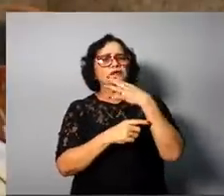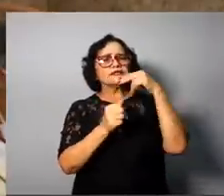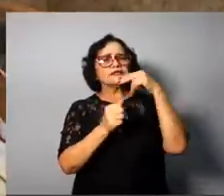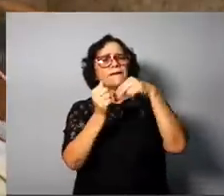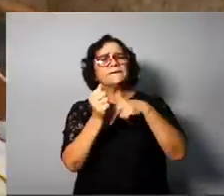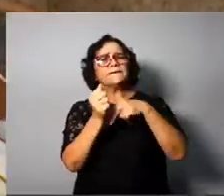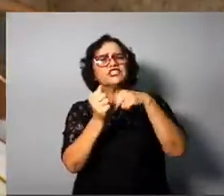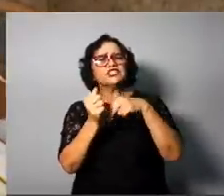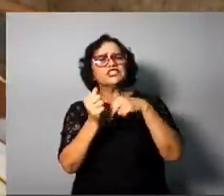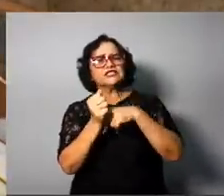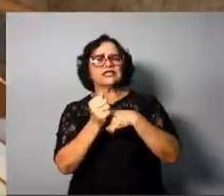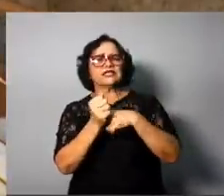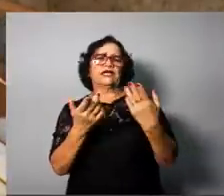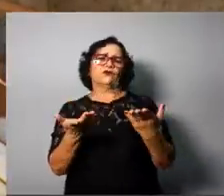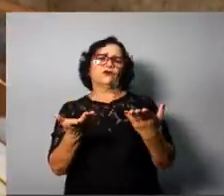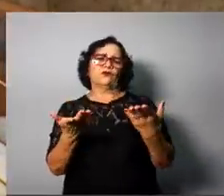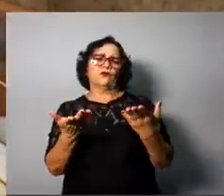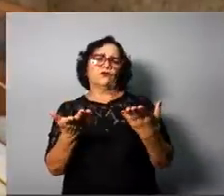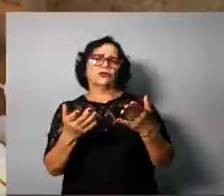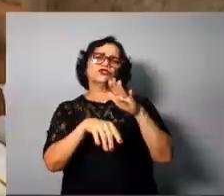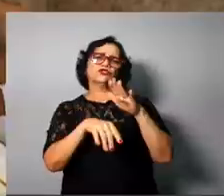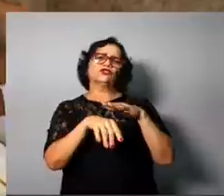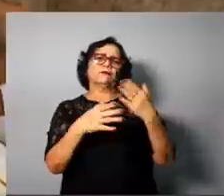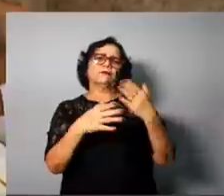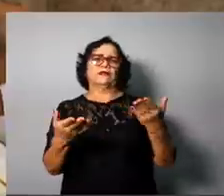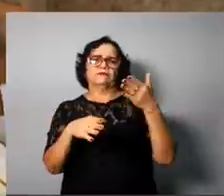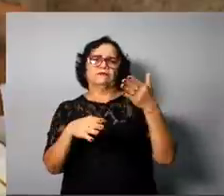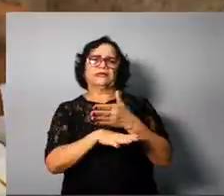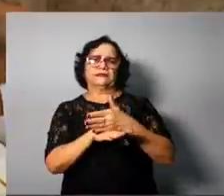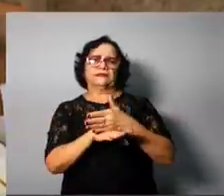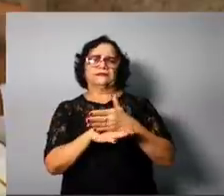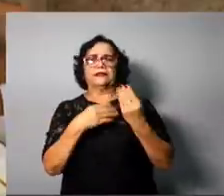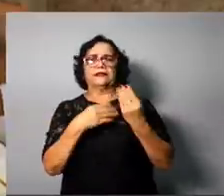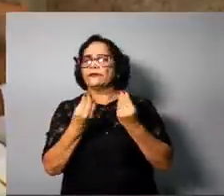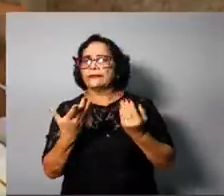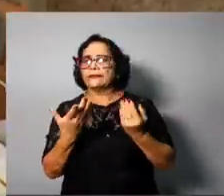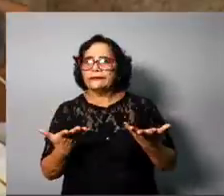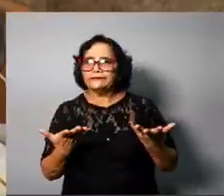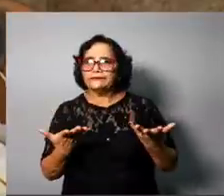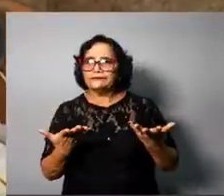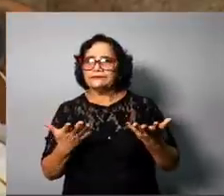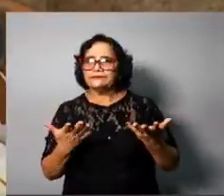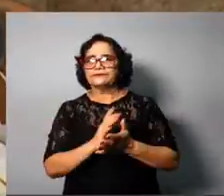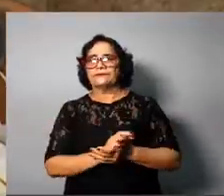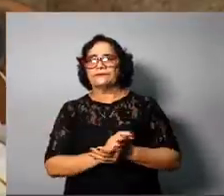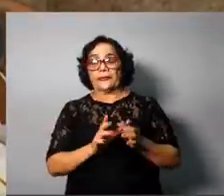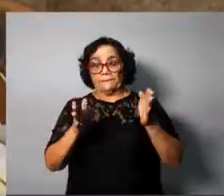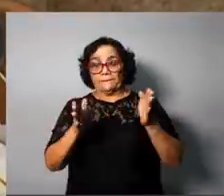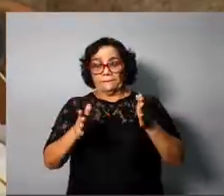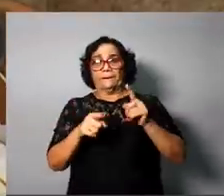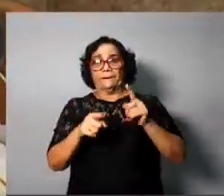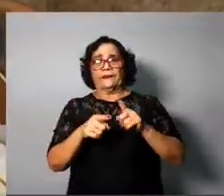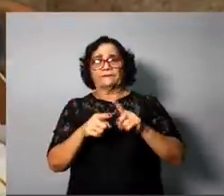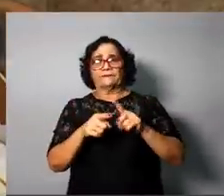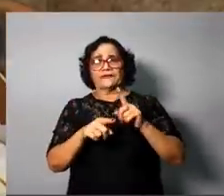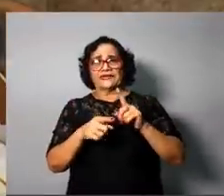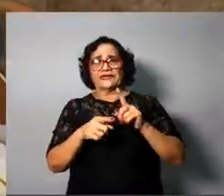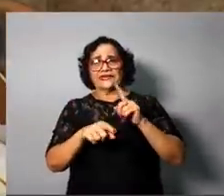mistério ao qual elas são chamadas? Em pouco tempo os dois se juntam,